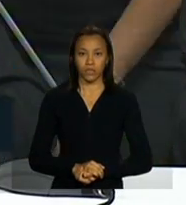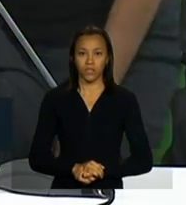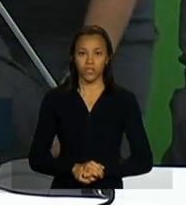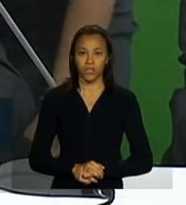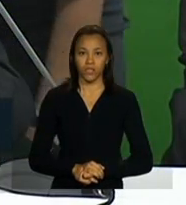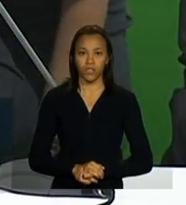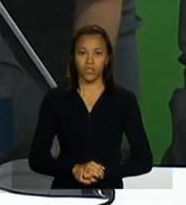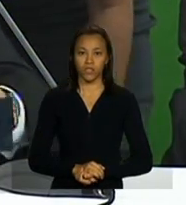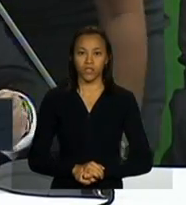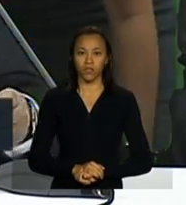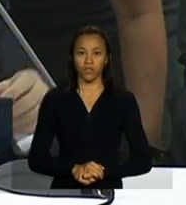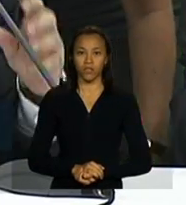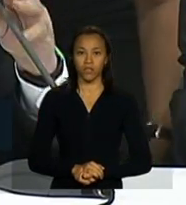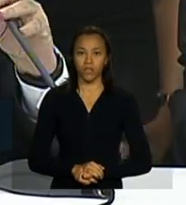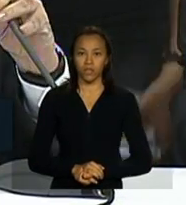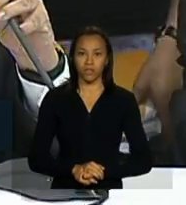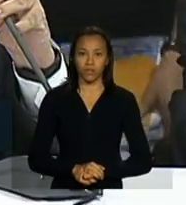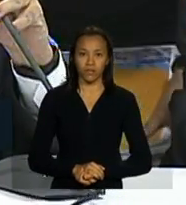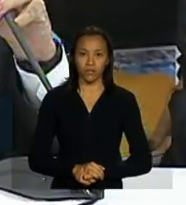As concessões.